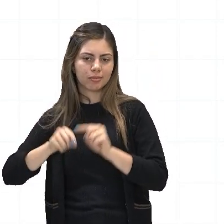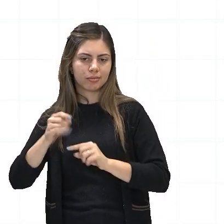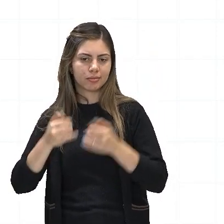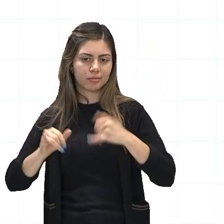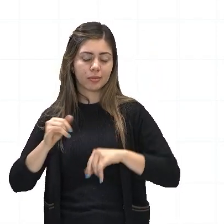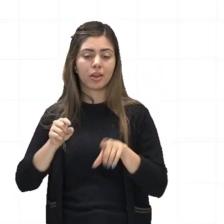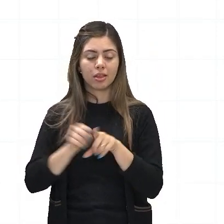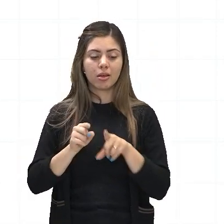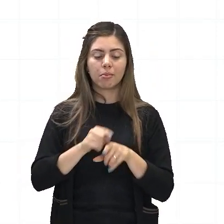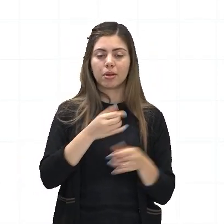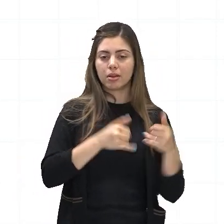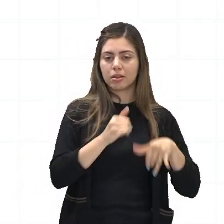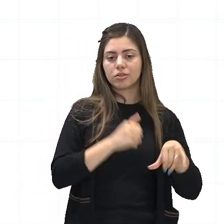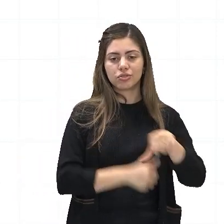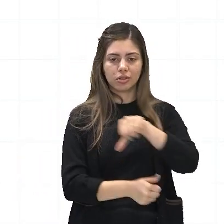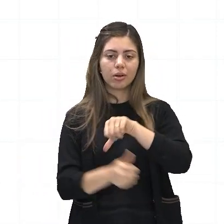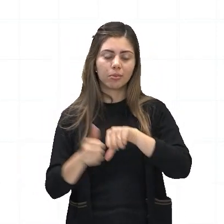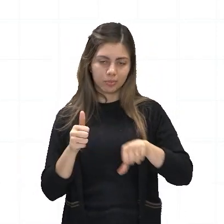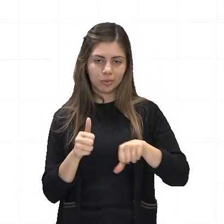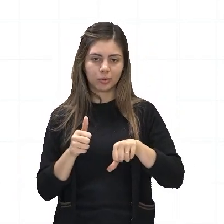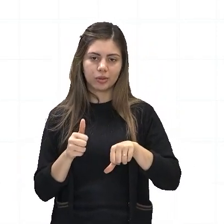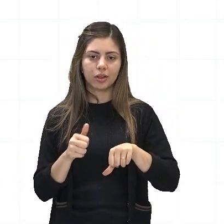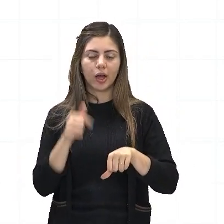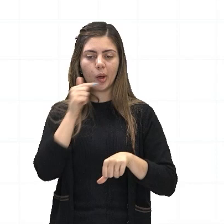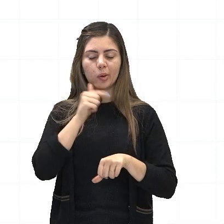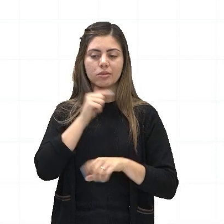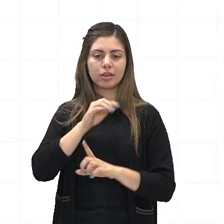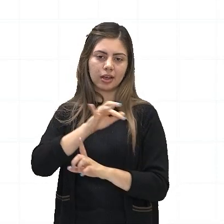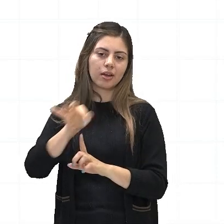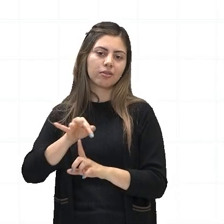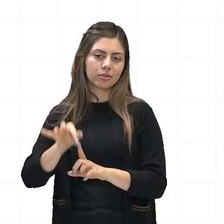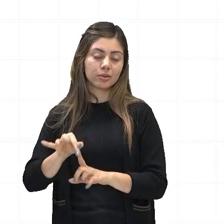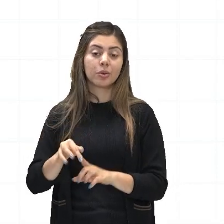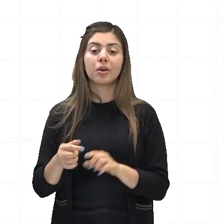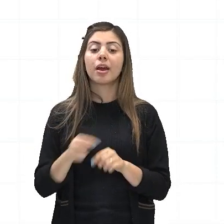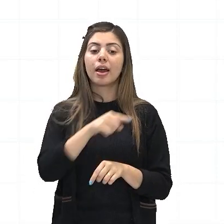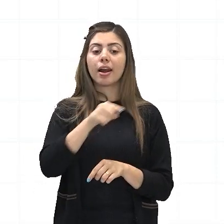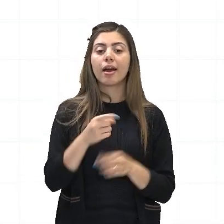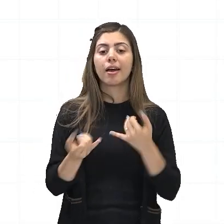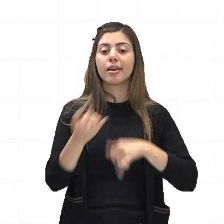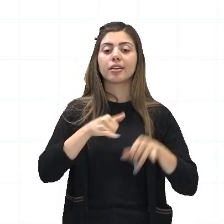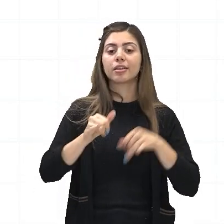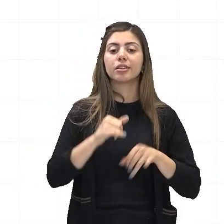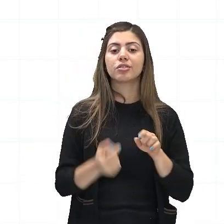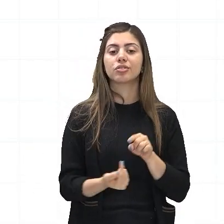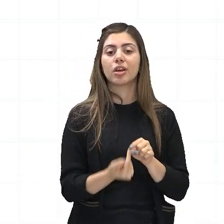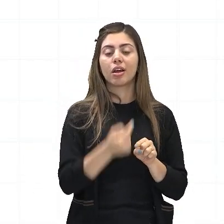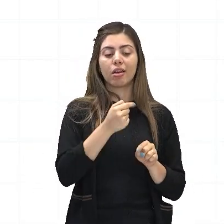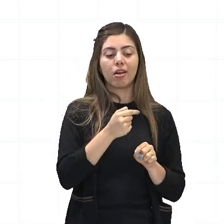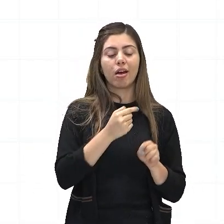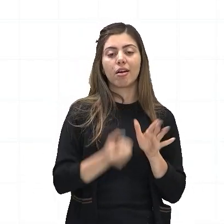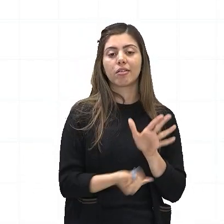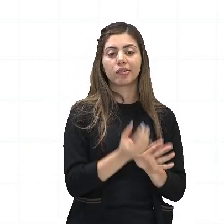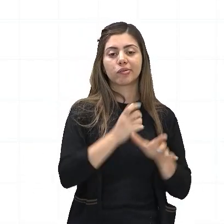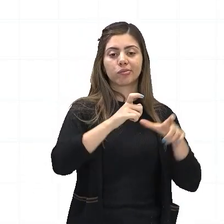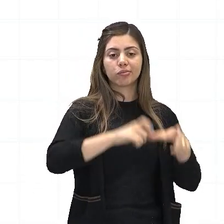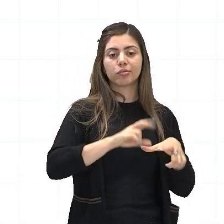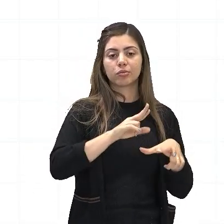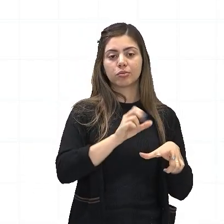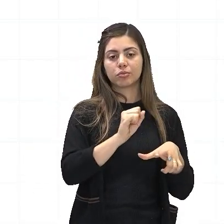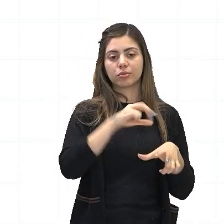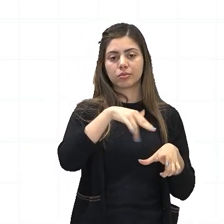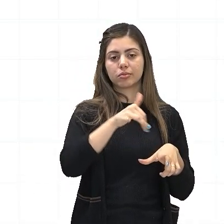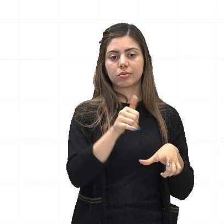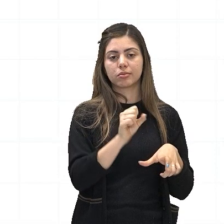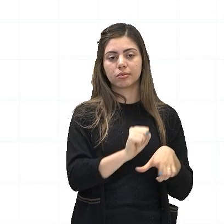essa energia elétrica que vai ser gerada lá nas usinas de eletricidade, tá bom? Vamos ver aí outra